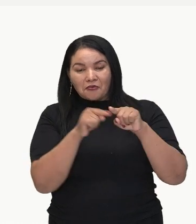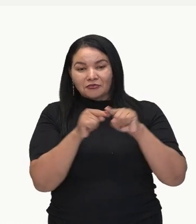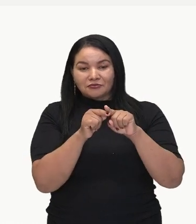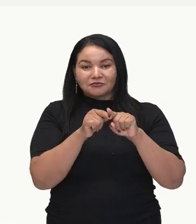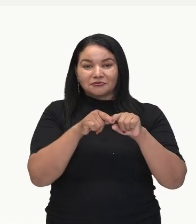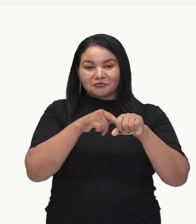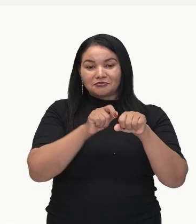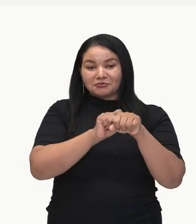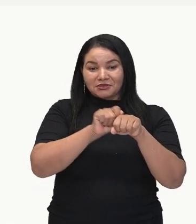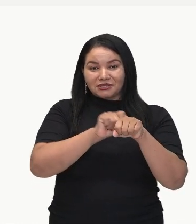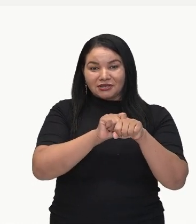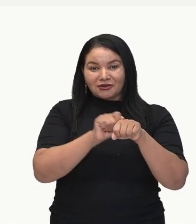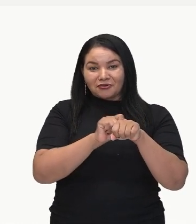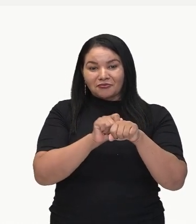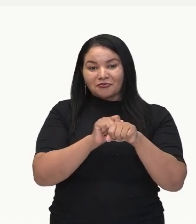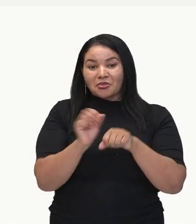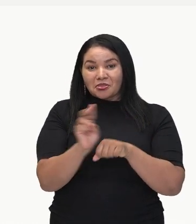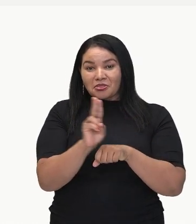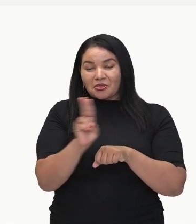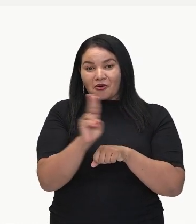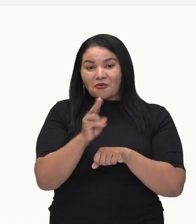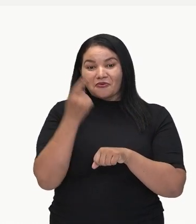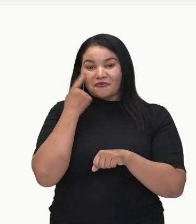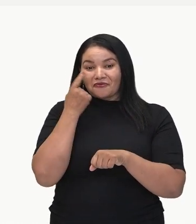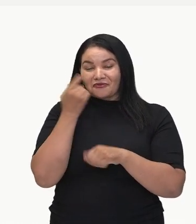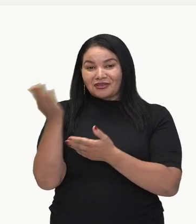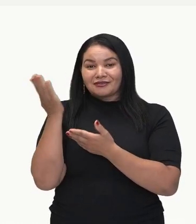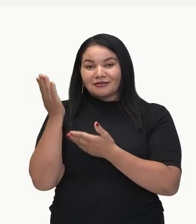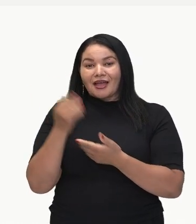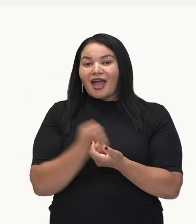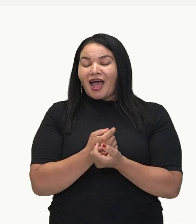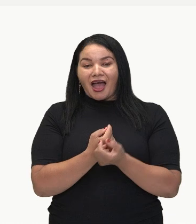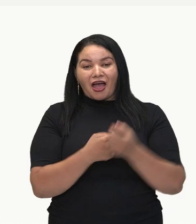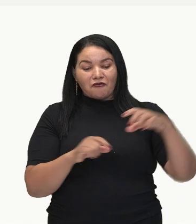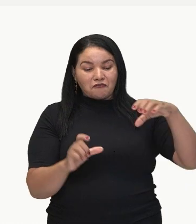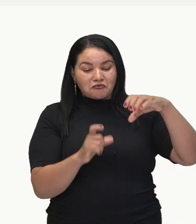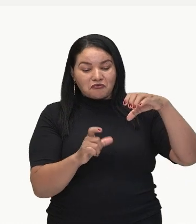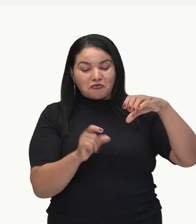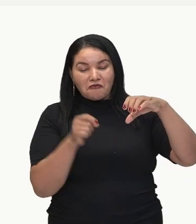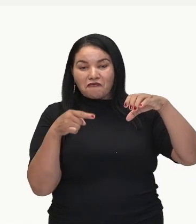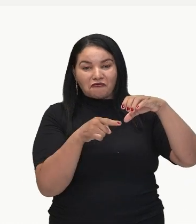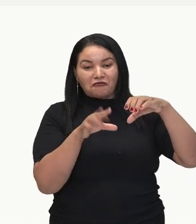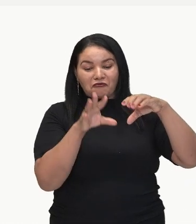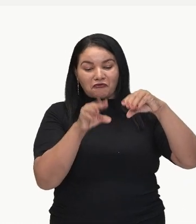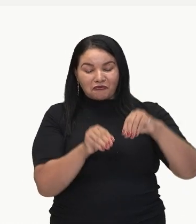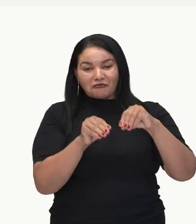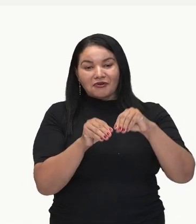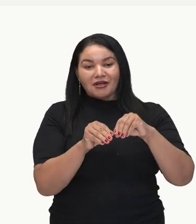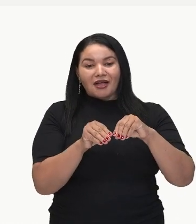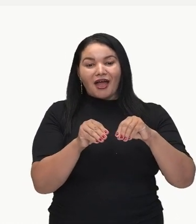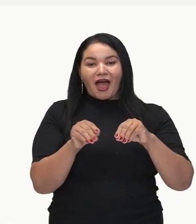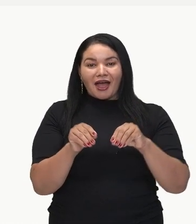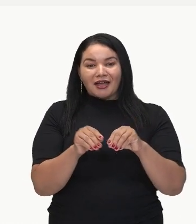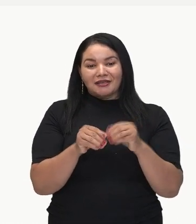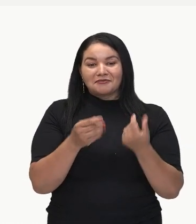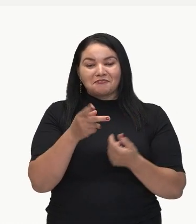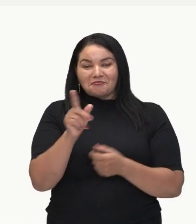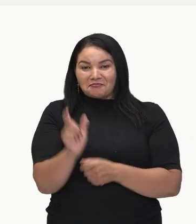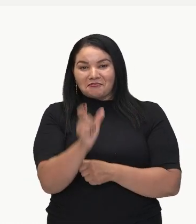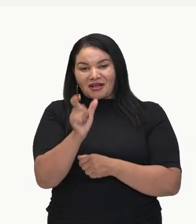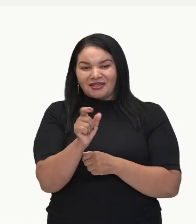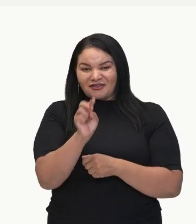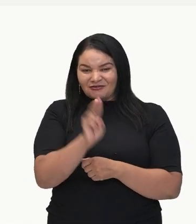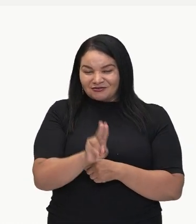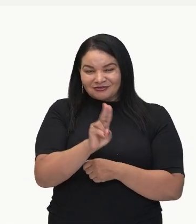você saber disso. Né? Furou o meu pneumático. Ninguém fala isso, né? Ninguém fala furou o meu